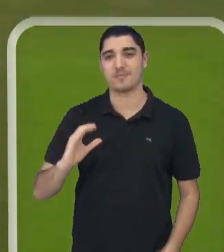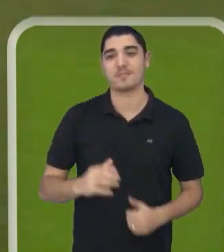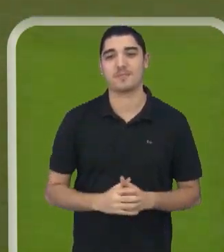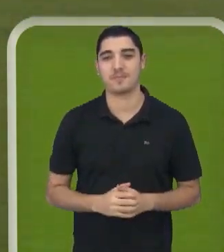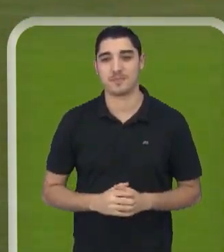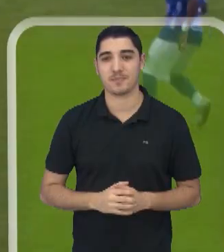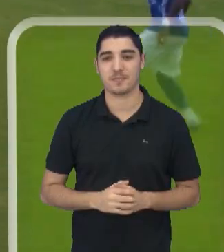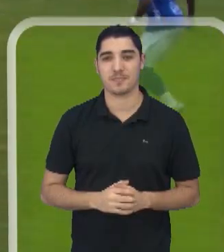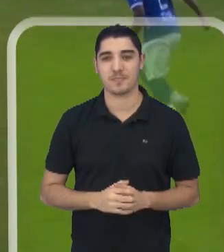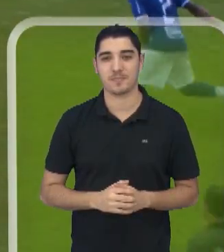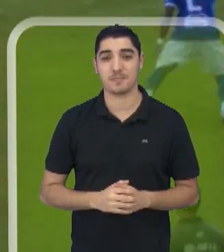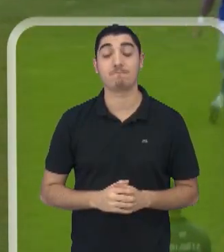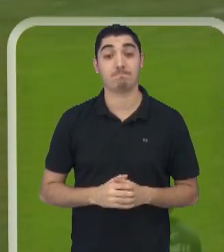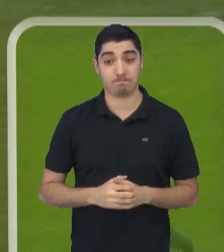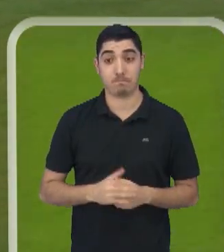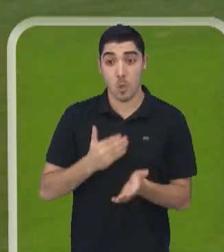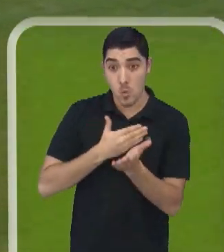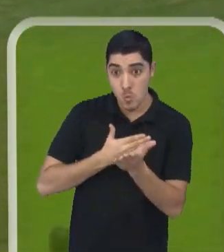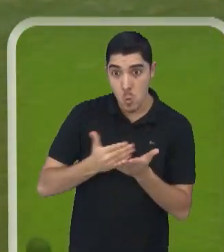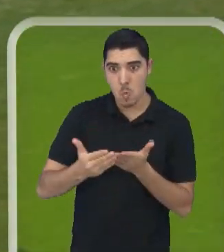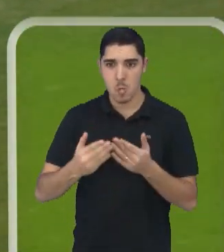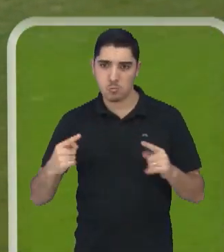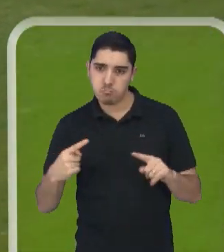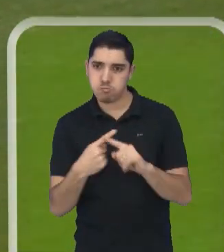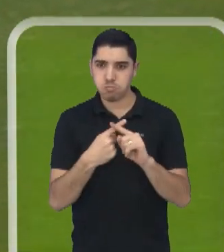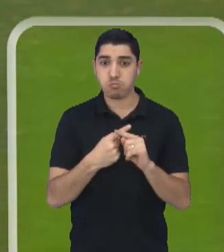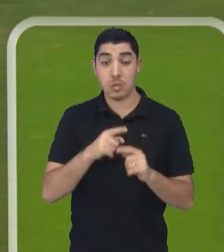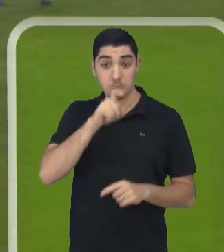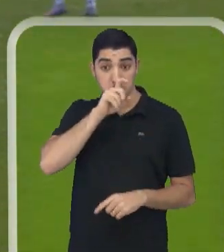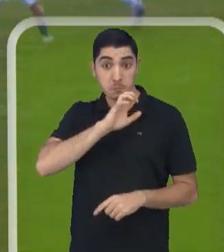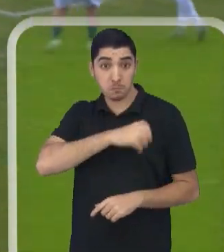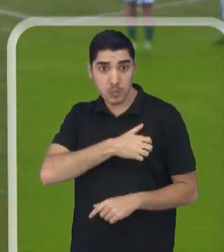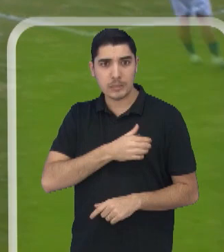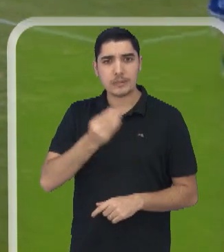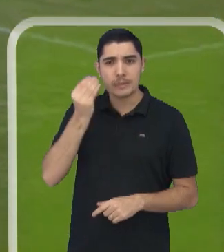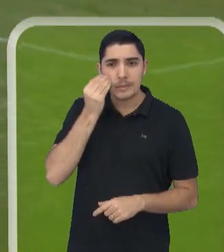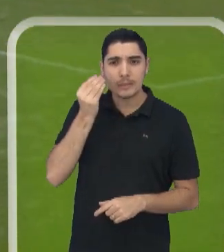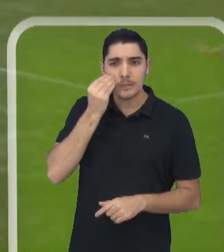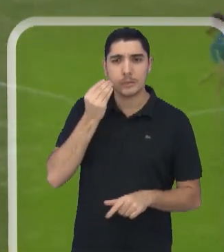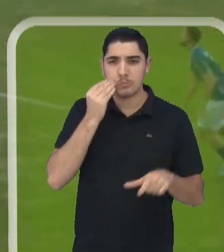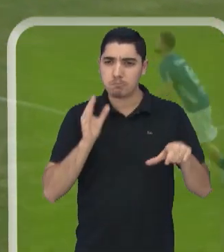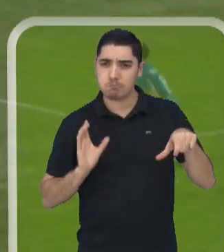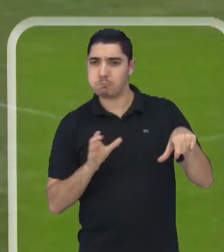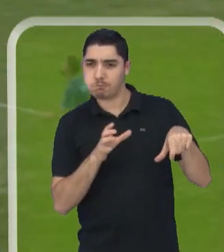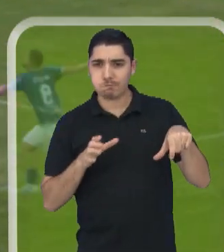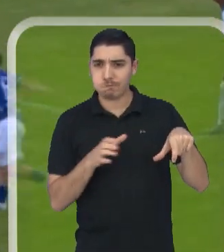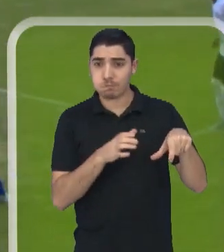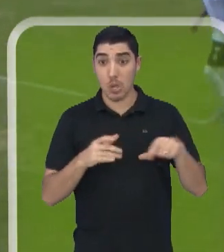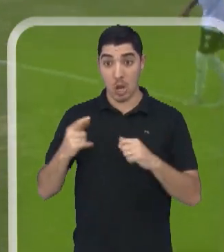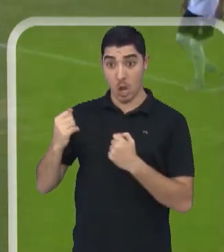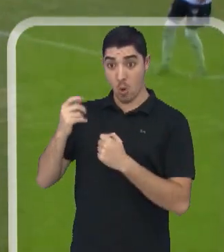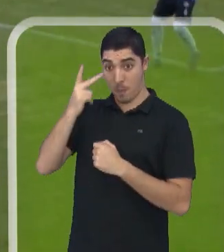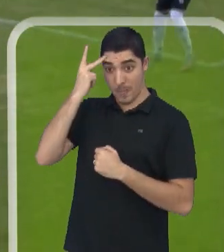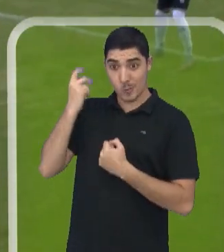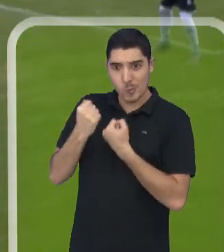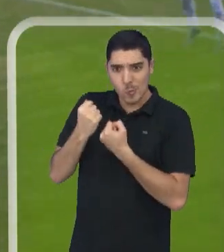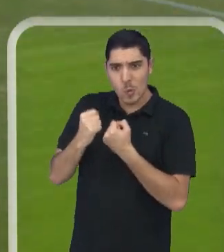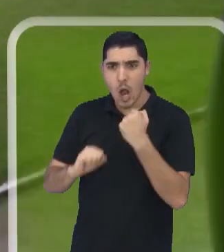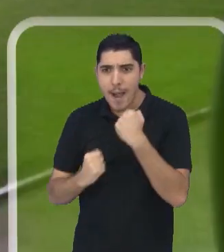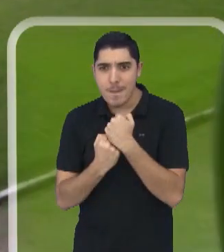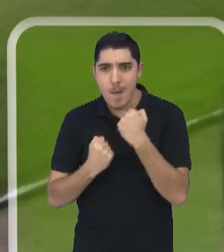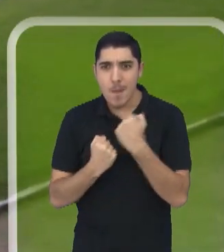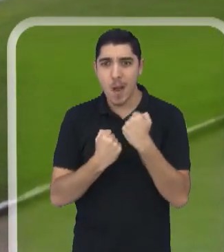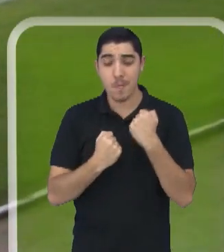São Bernardo. Com a bola rolando, a equipe joseense queria corresponder ao entusiasmo da torcida e começou no